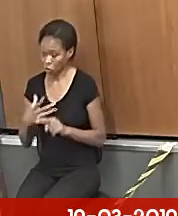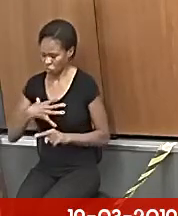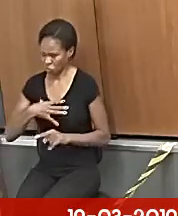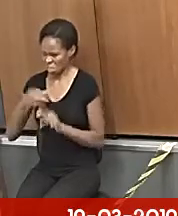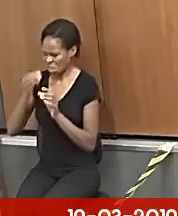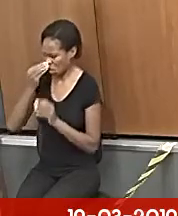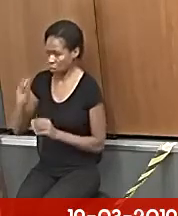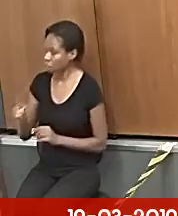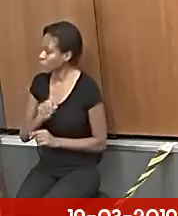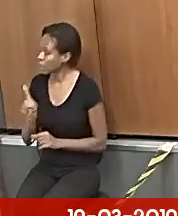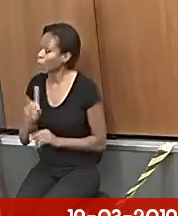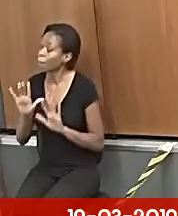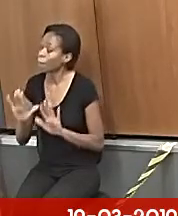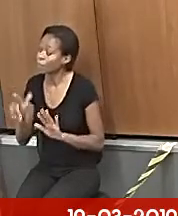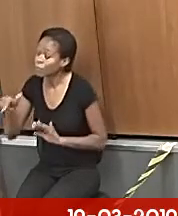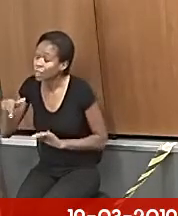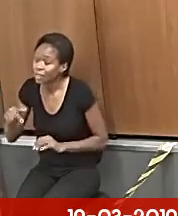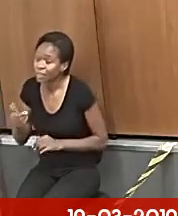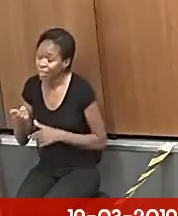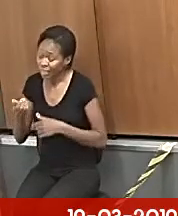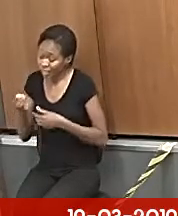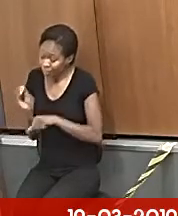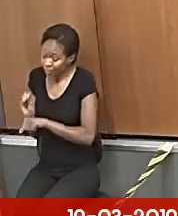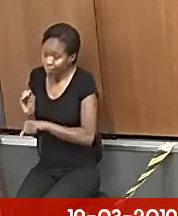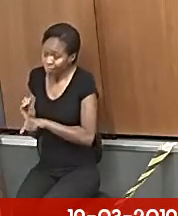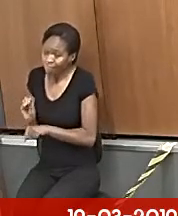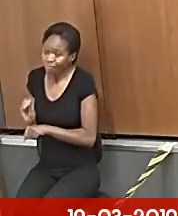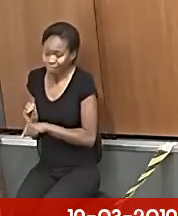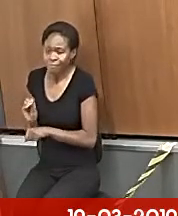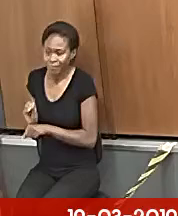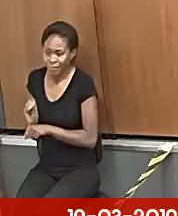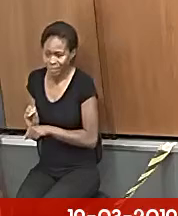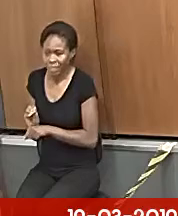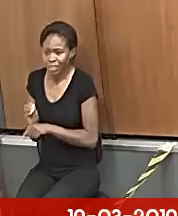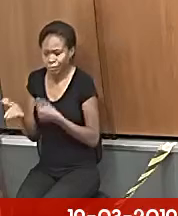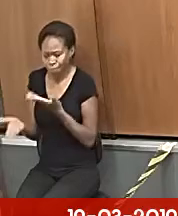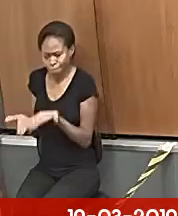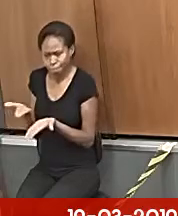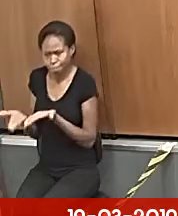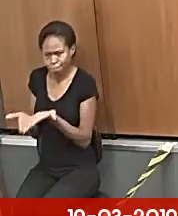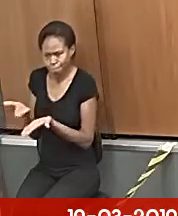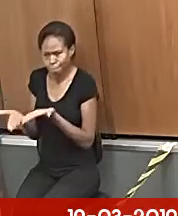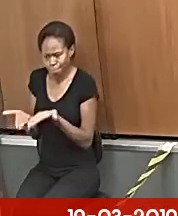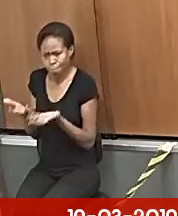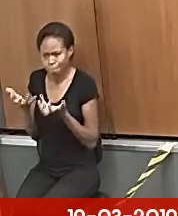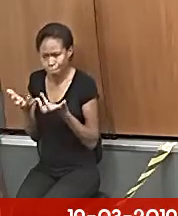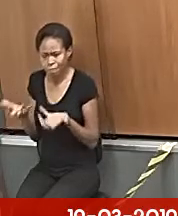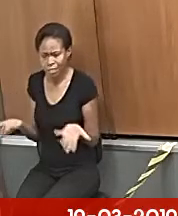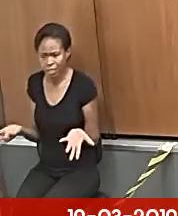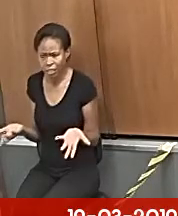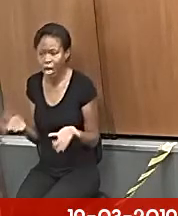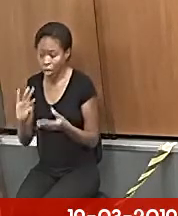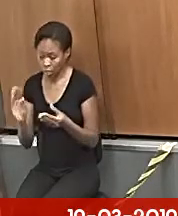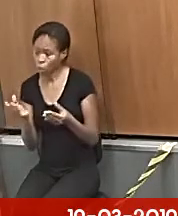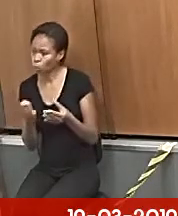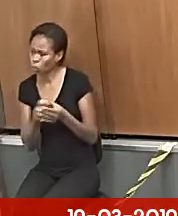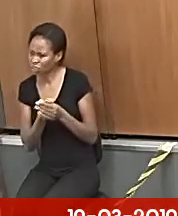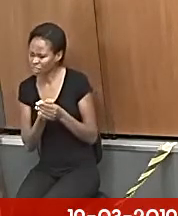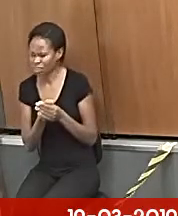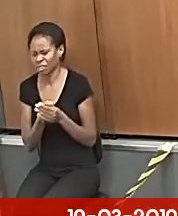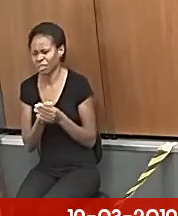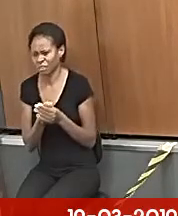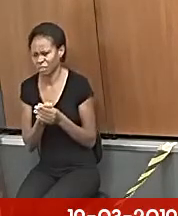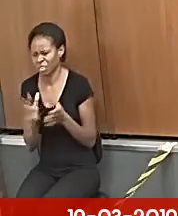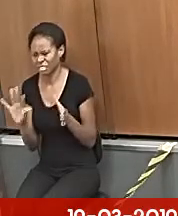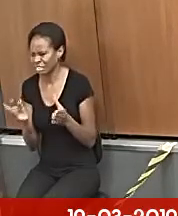sejam retratados com a gente que sim porque concedidos assistidas né a inclusão o gent e